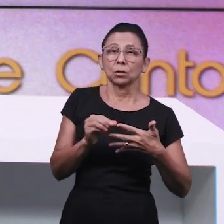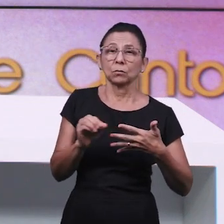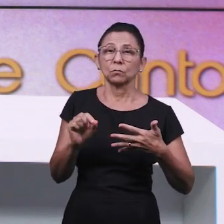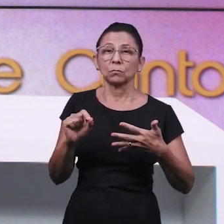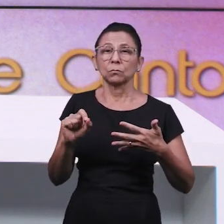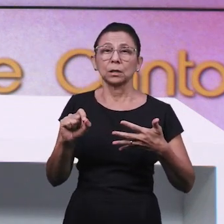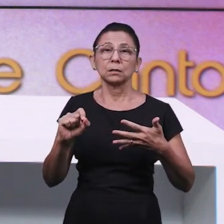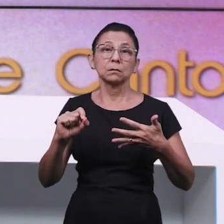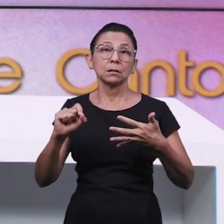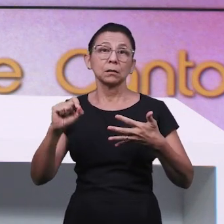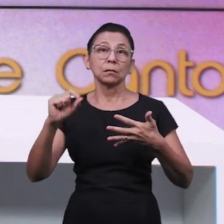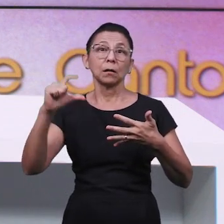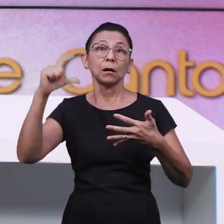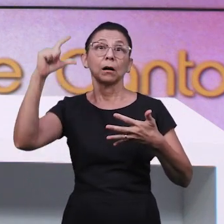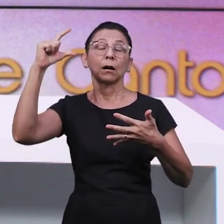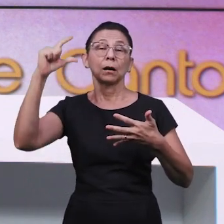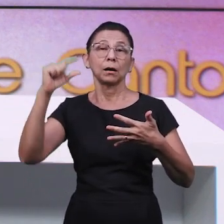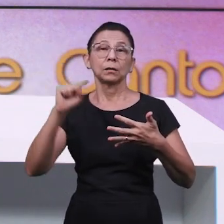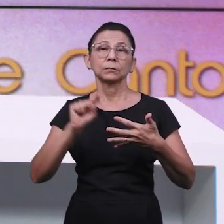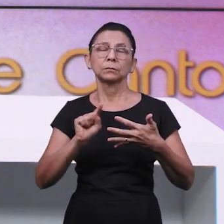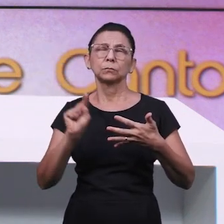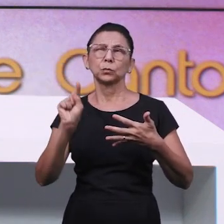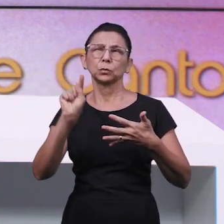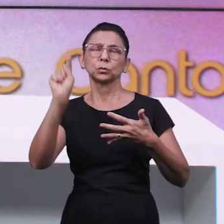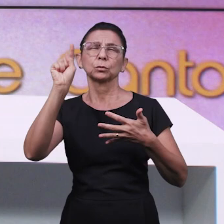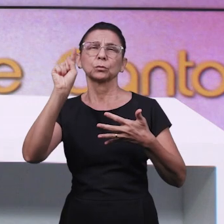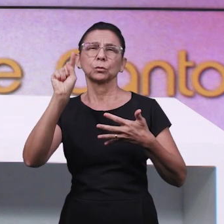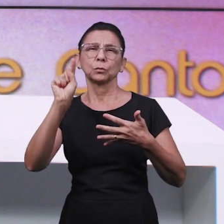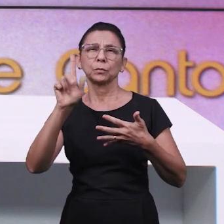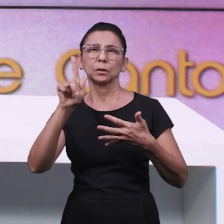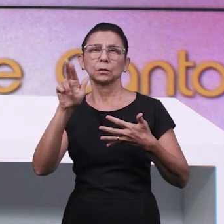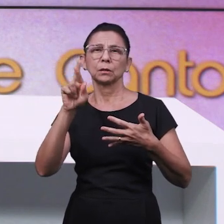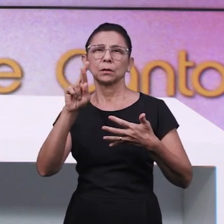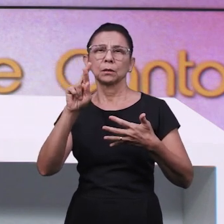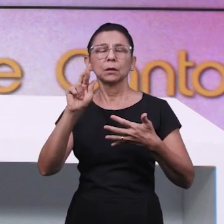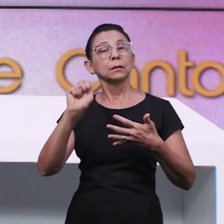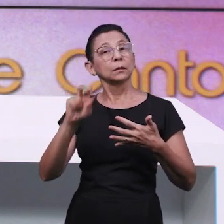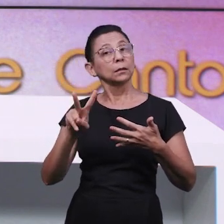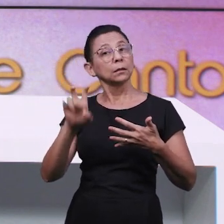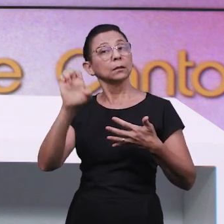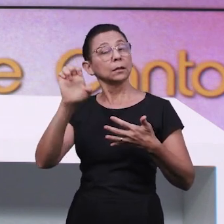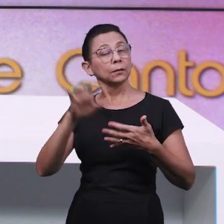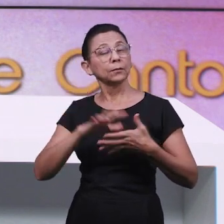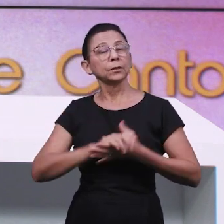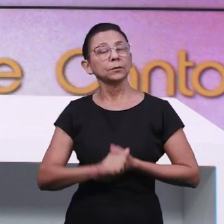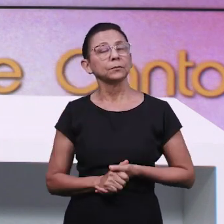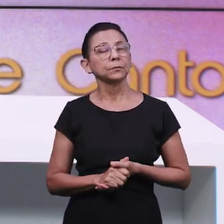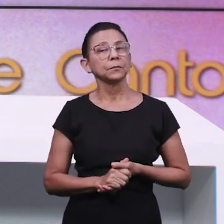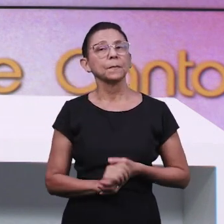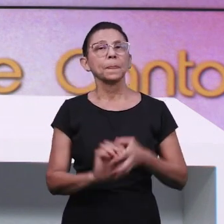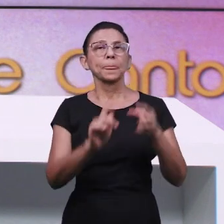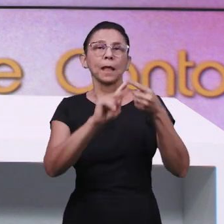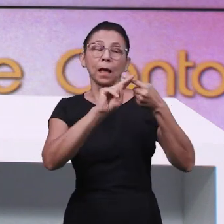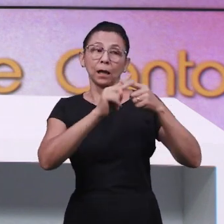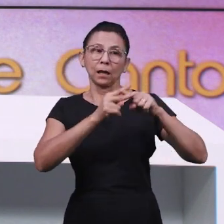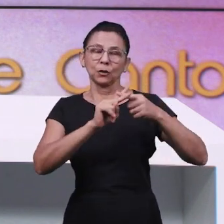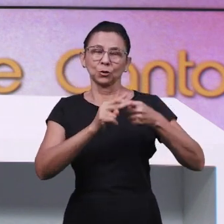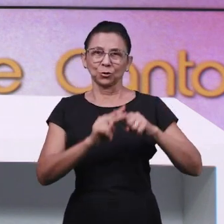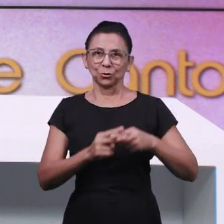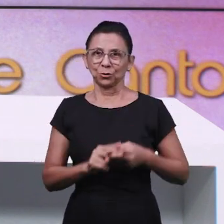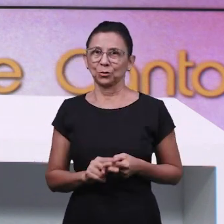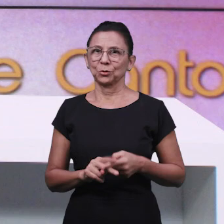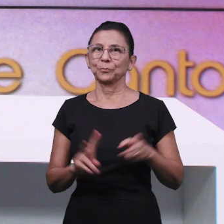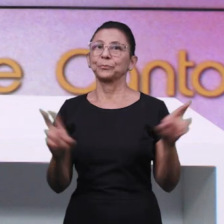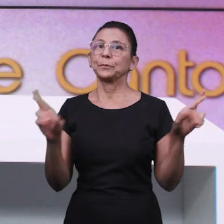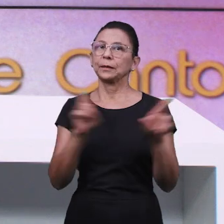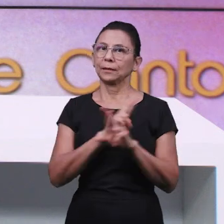vamos poder realizar nesse momento aqui ajustes que vão estar relacionados a assuntos